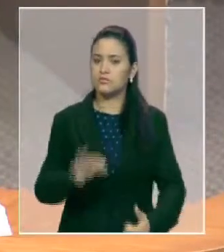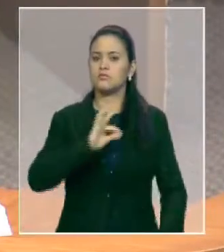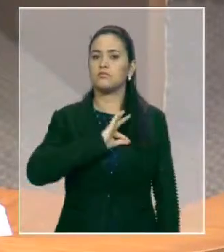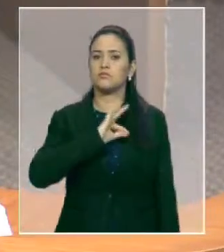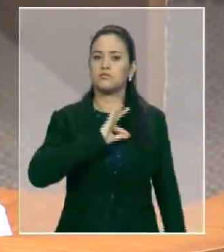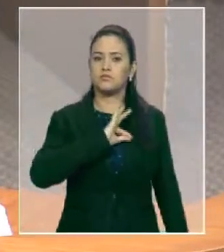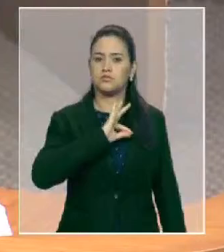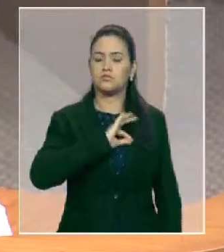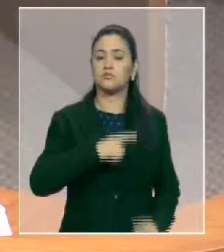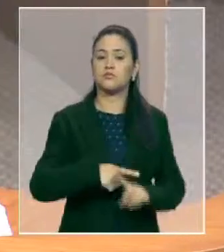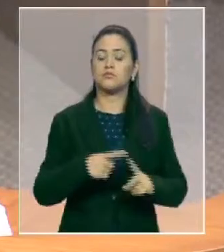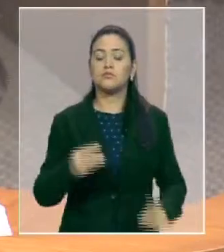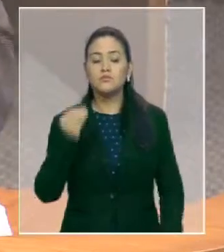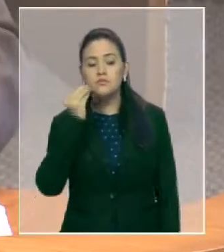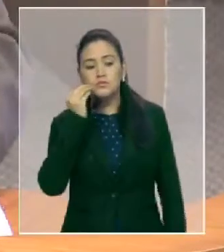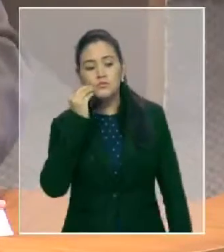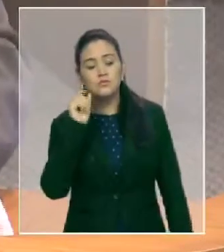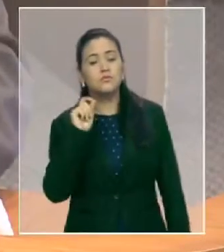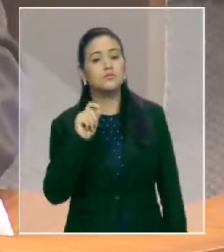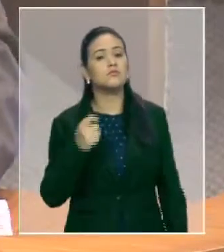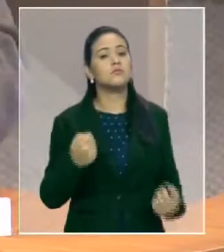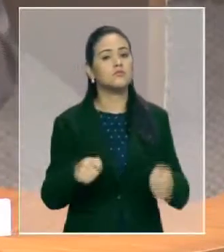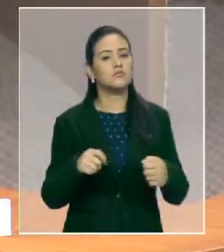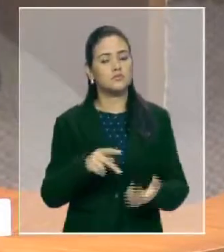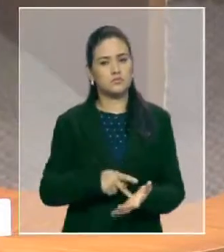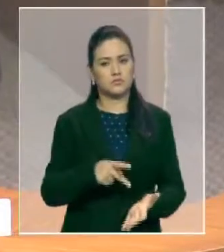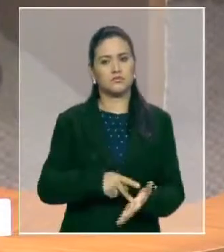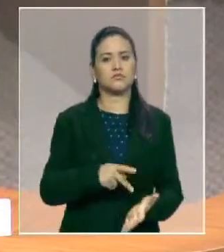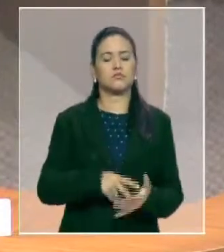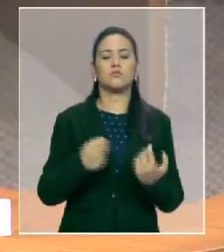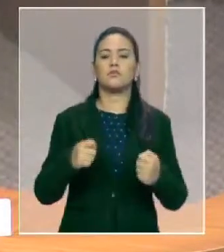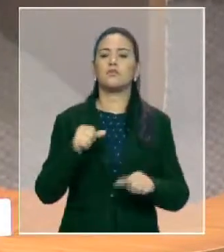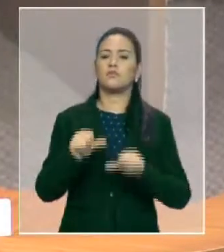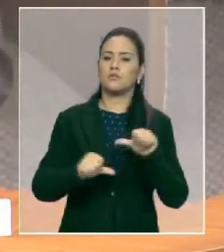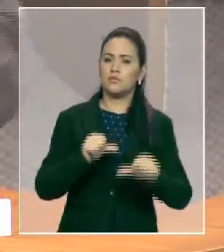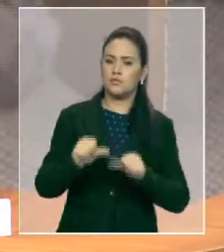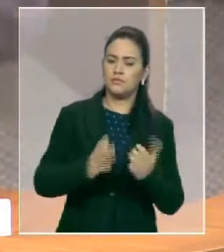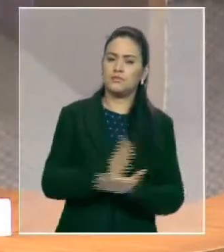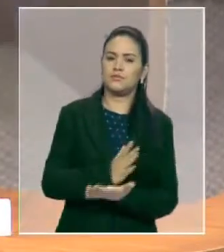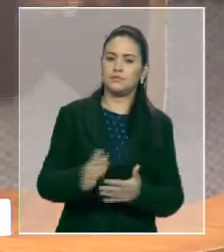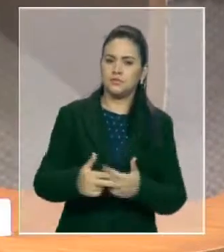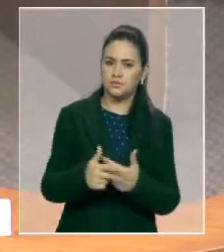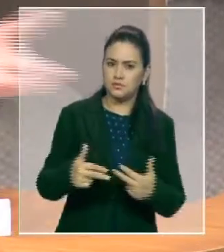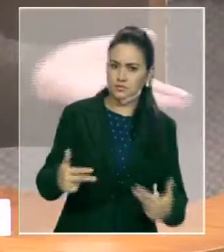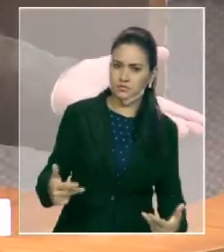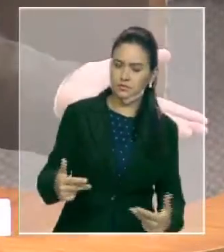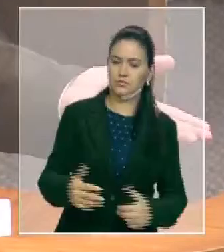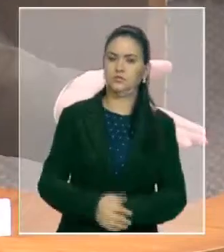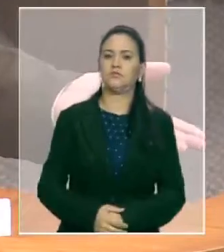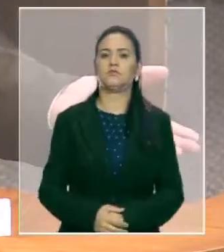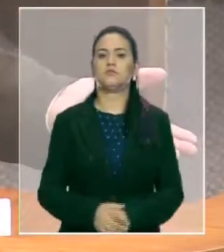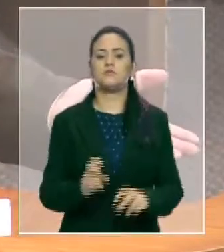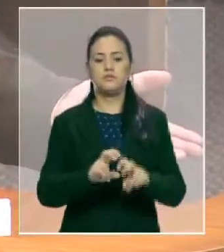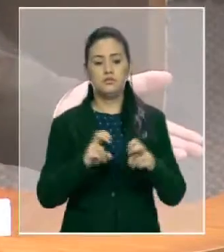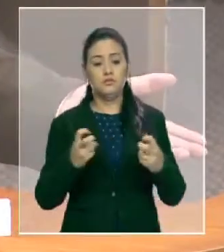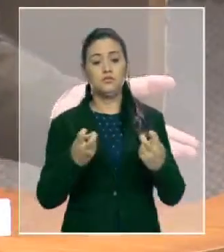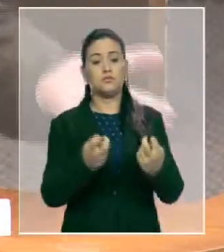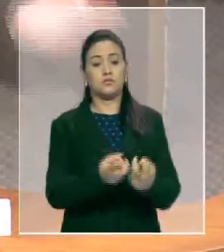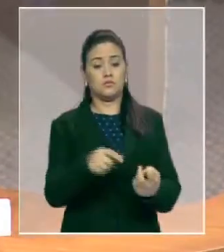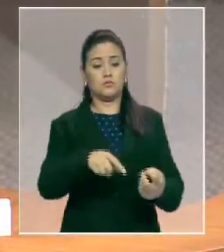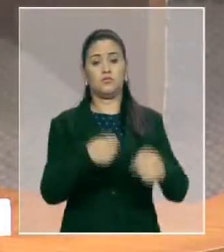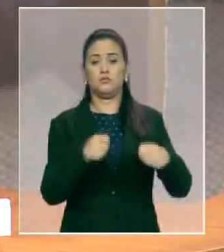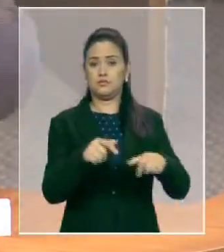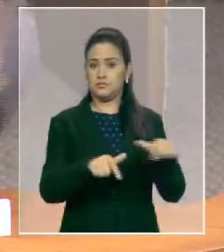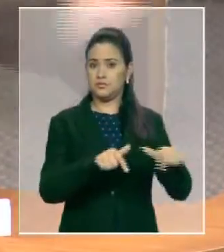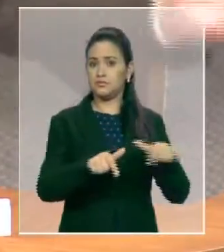vamos verificar aquilo que precisa. Precisamos mudar alguma coisa, essa comissão tem que ter um resultado.